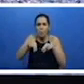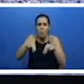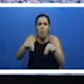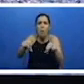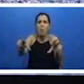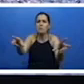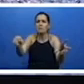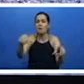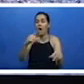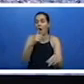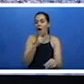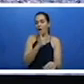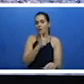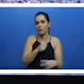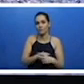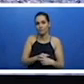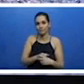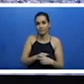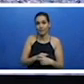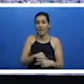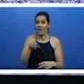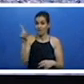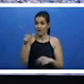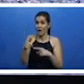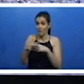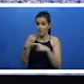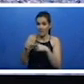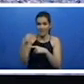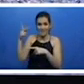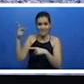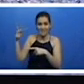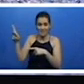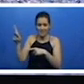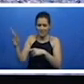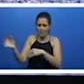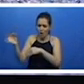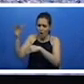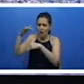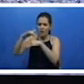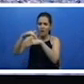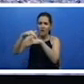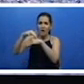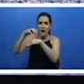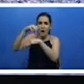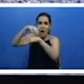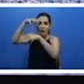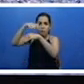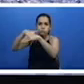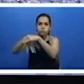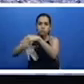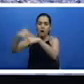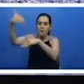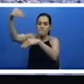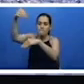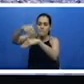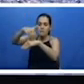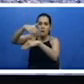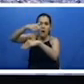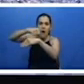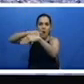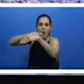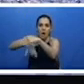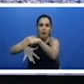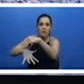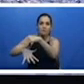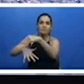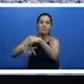dos anfíbios é permeável. Sendo permeável, qualquer tipo de contaminante que se encontra na água pode difundir, entrar no corpo desse animal